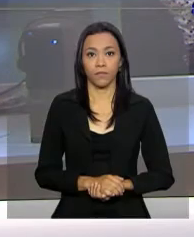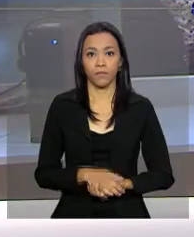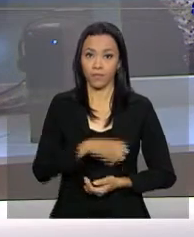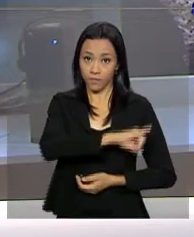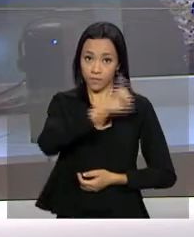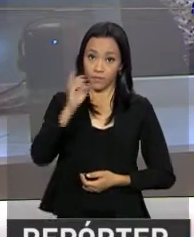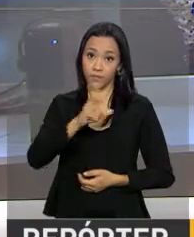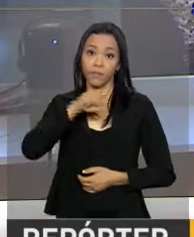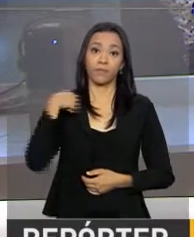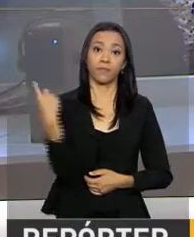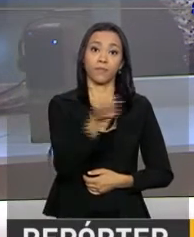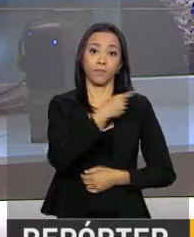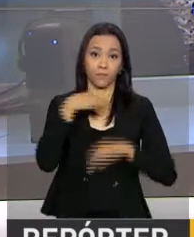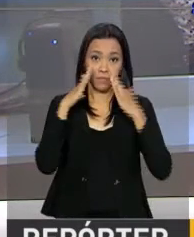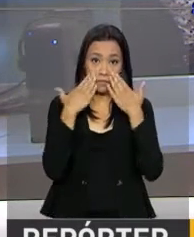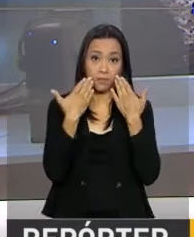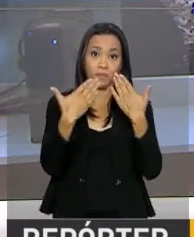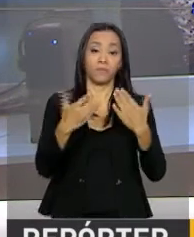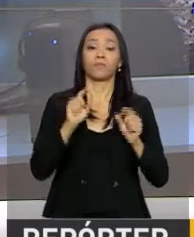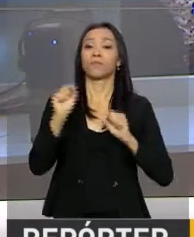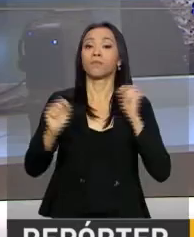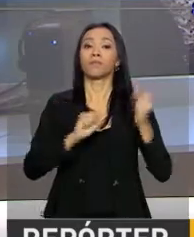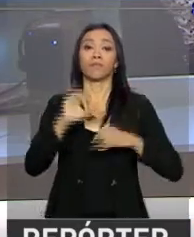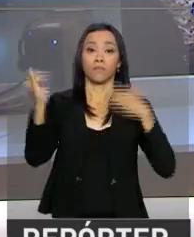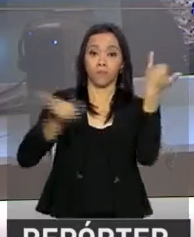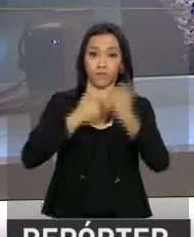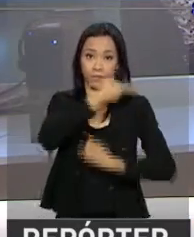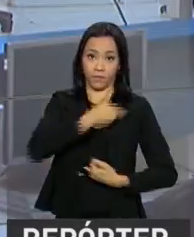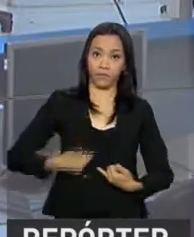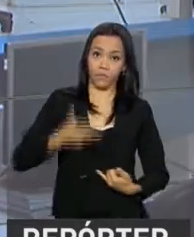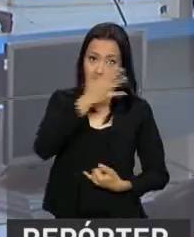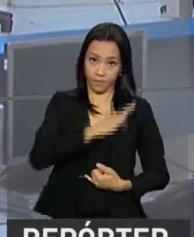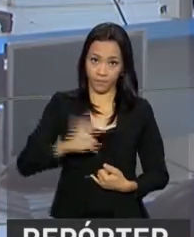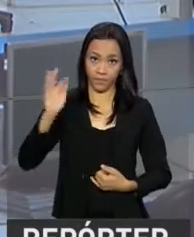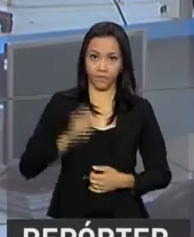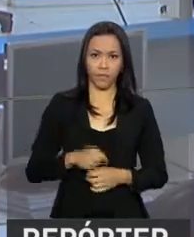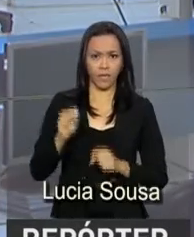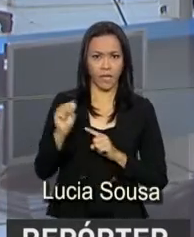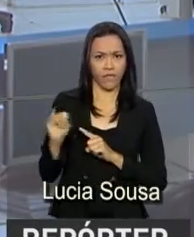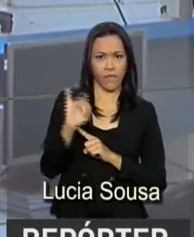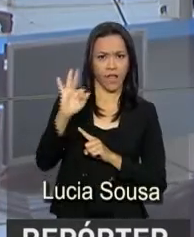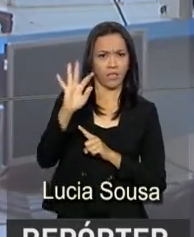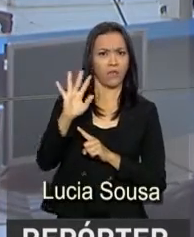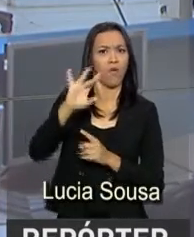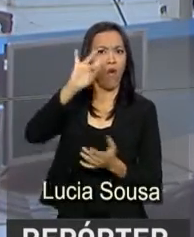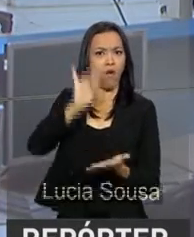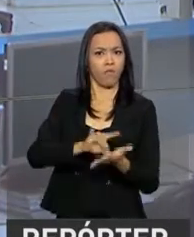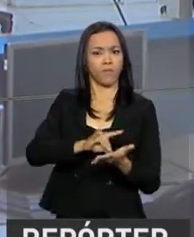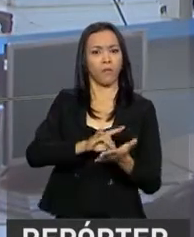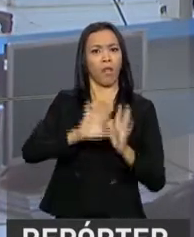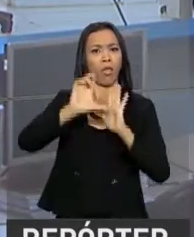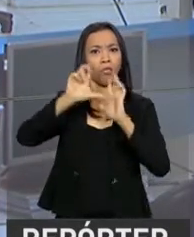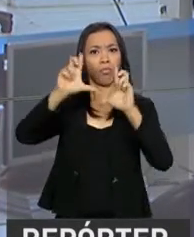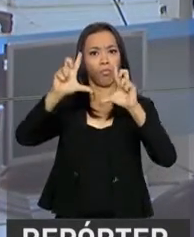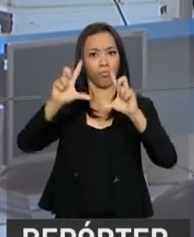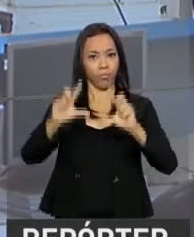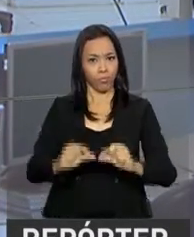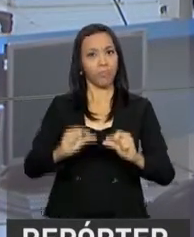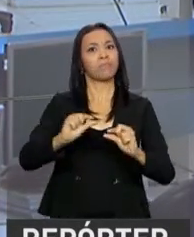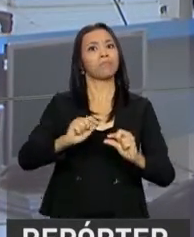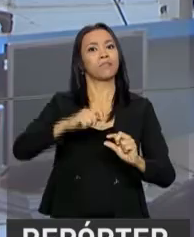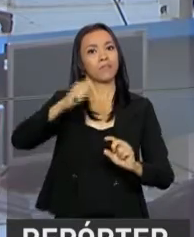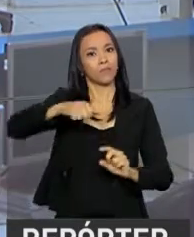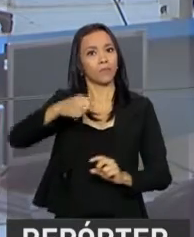Olá, no ar o Repórter NBR com as notícias do governo federal. A inflação oficial do país desacelerou pelo segundo